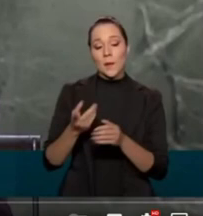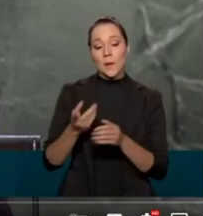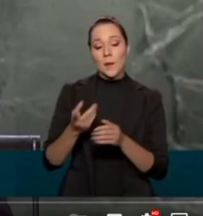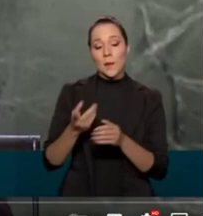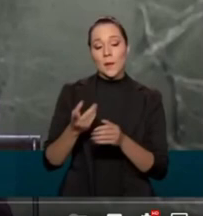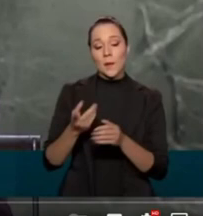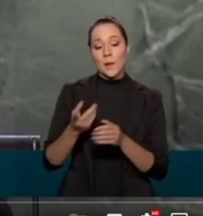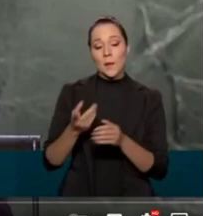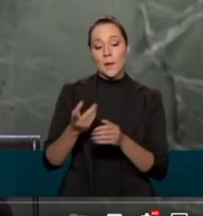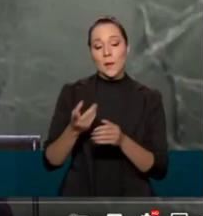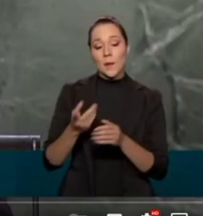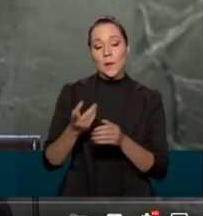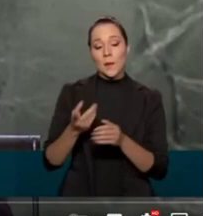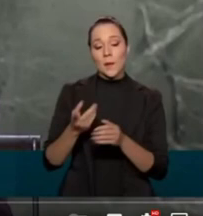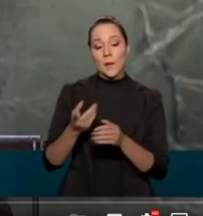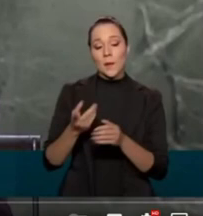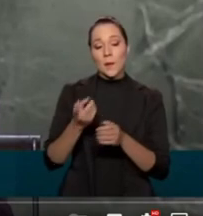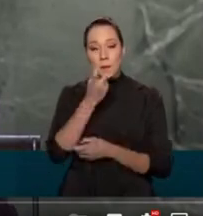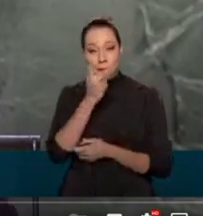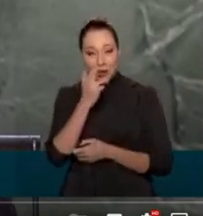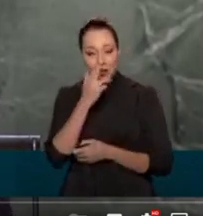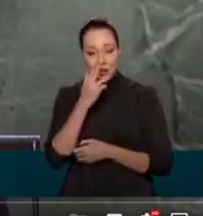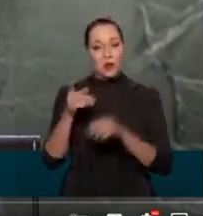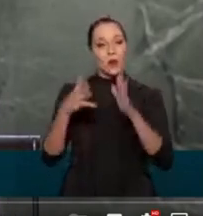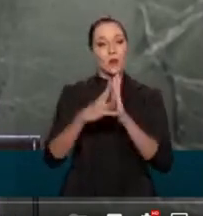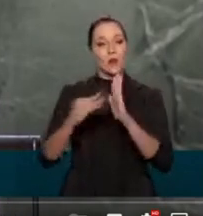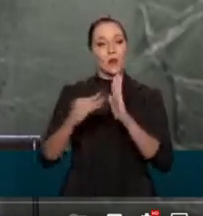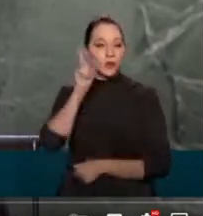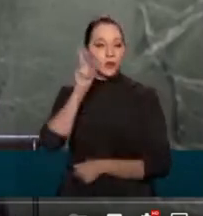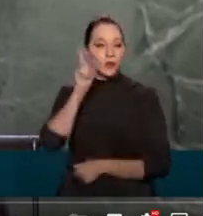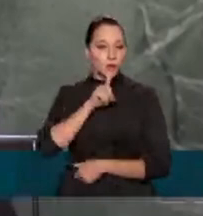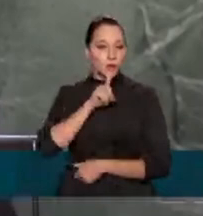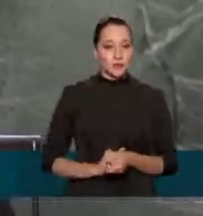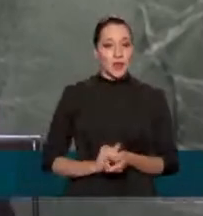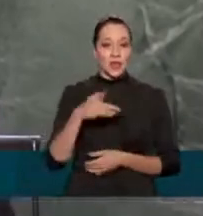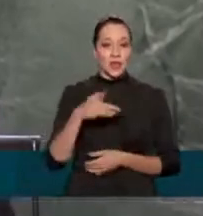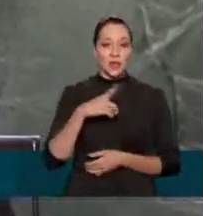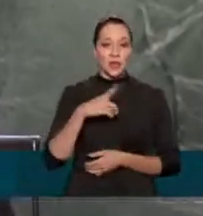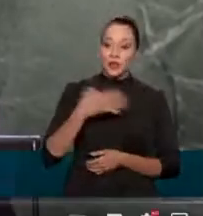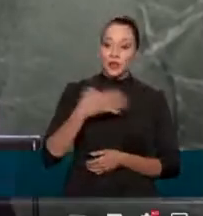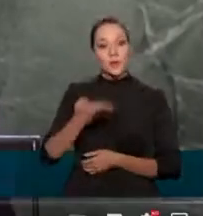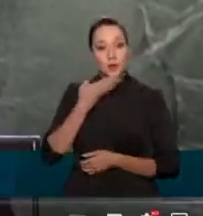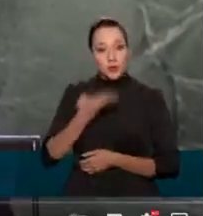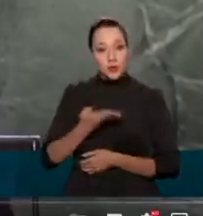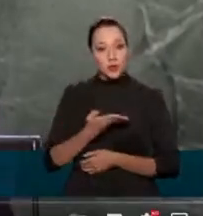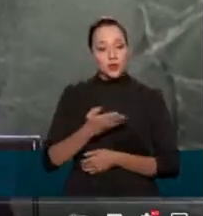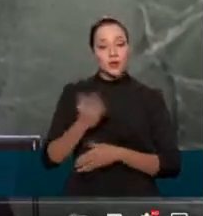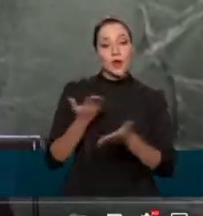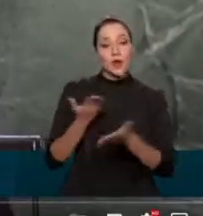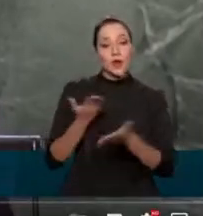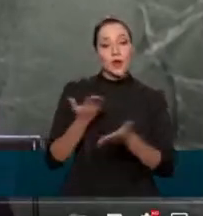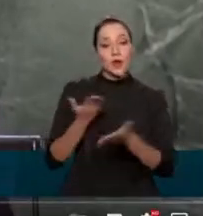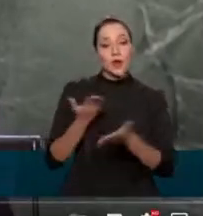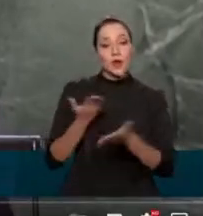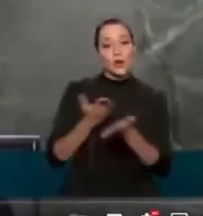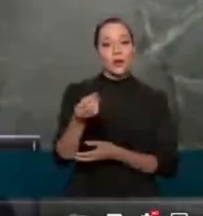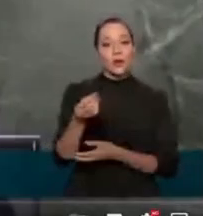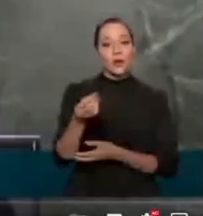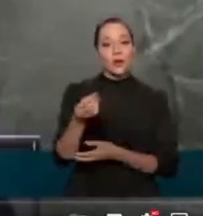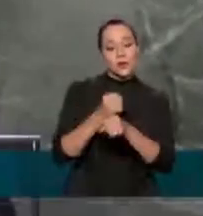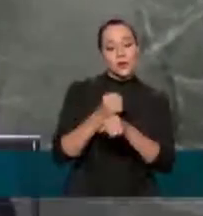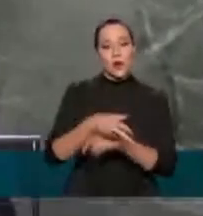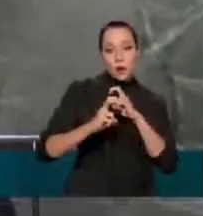e em poucos dias Recebemos a todos os requerimentos que autorizações para novas ferrovias